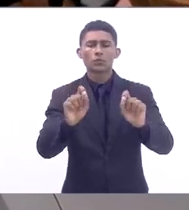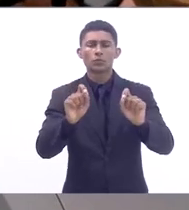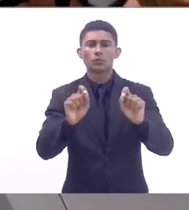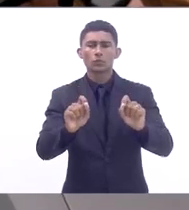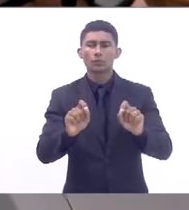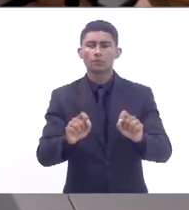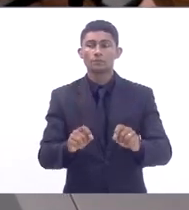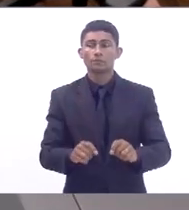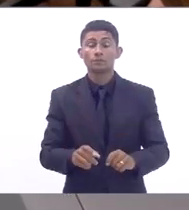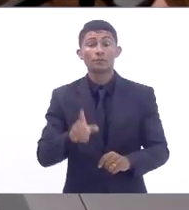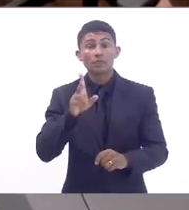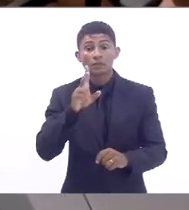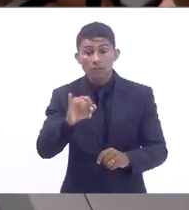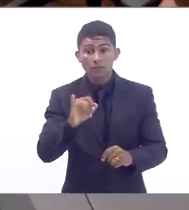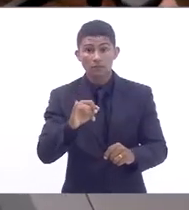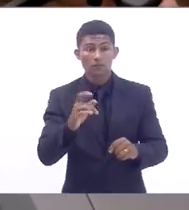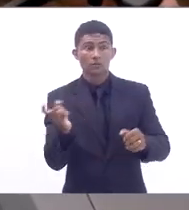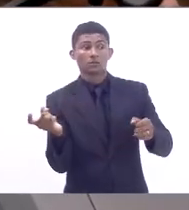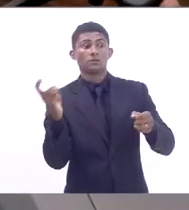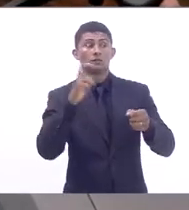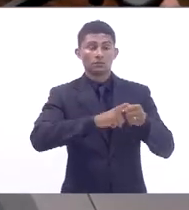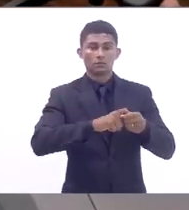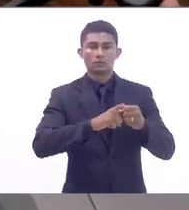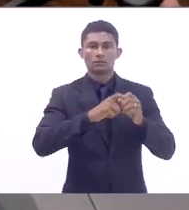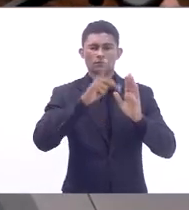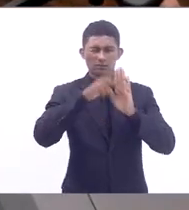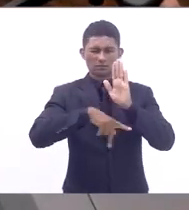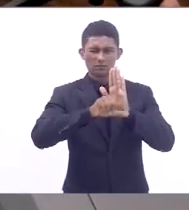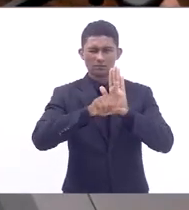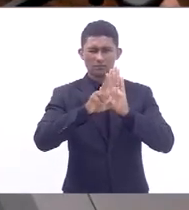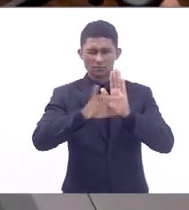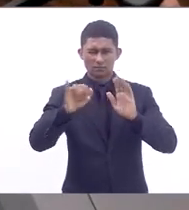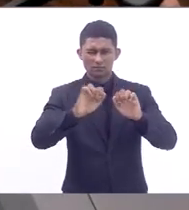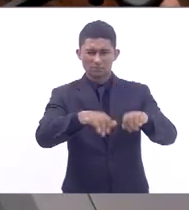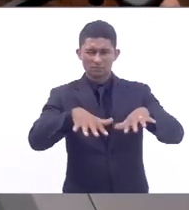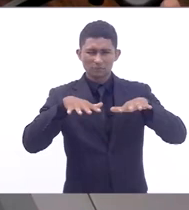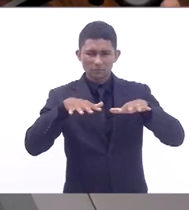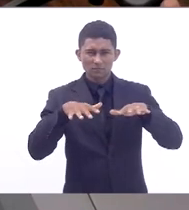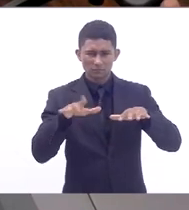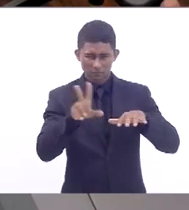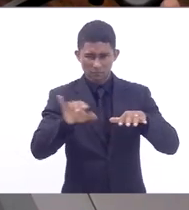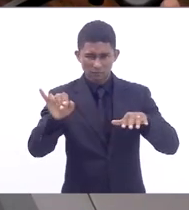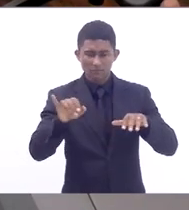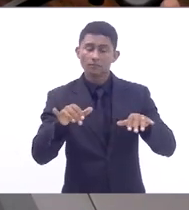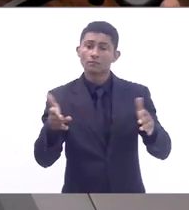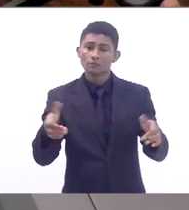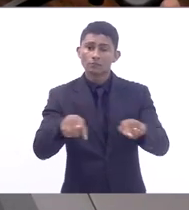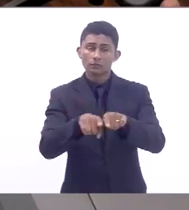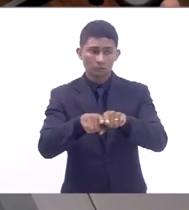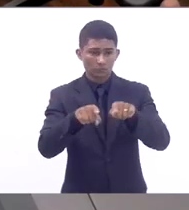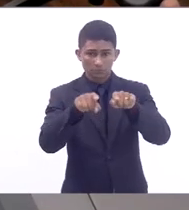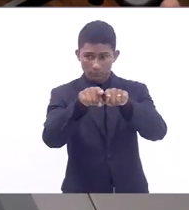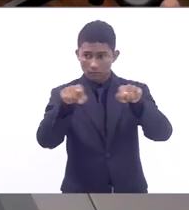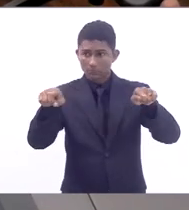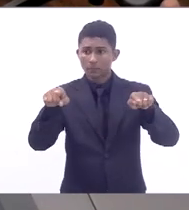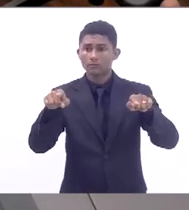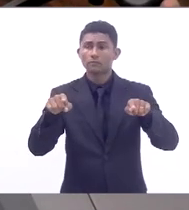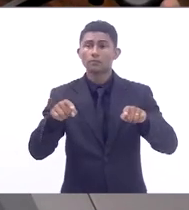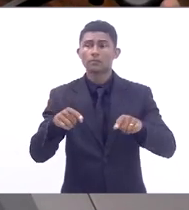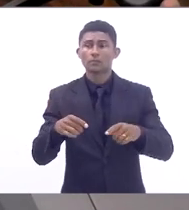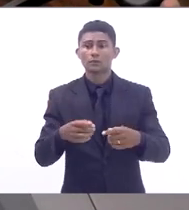retorno se vai retornar e esse pele para o plenário EA posição que oficial que vocês